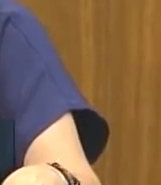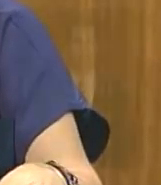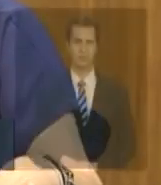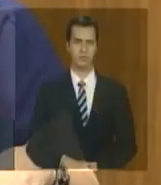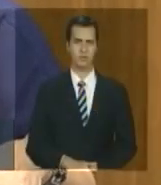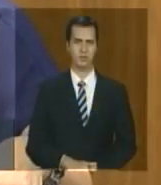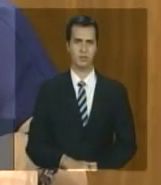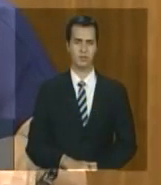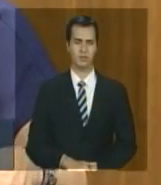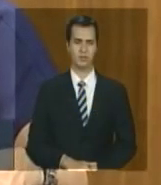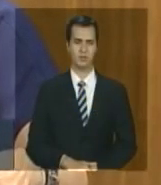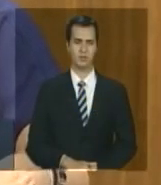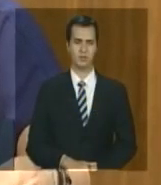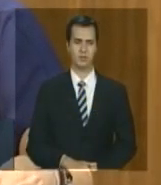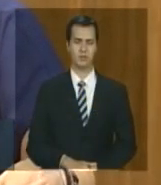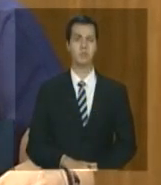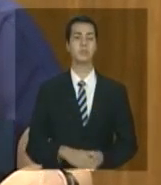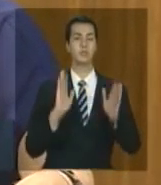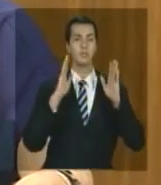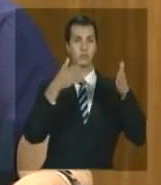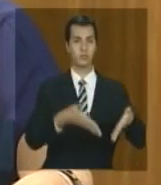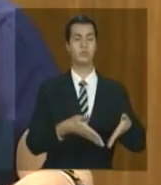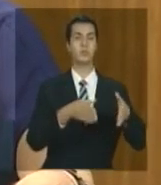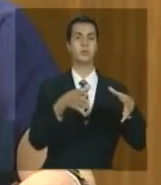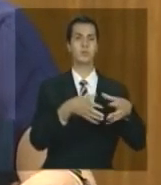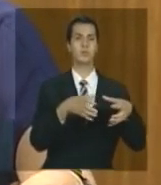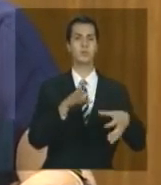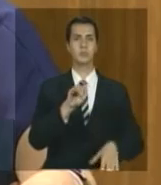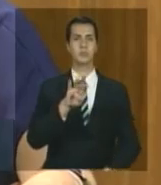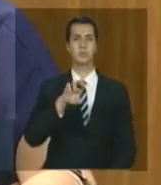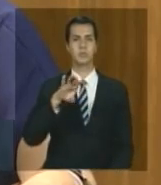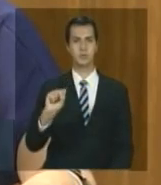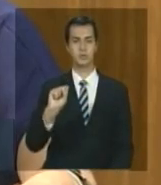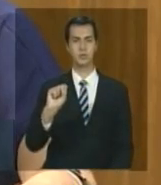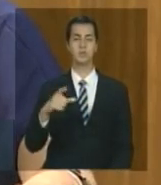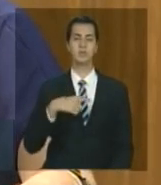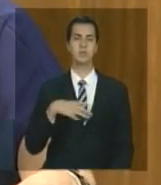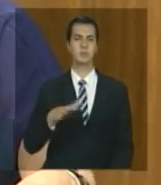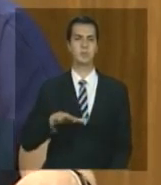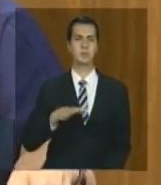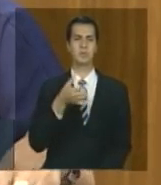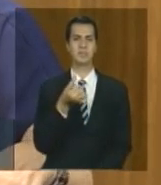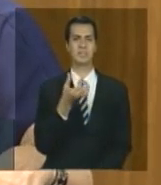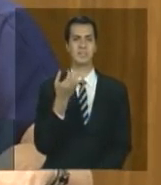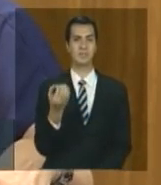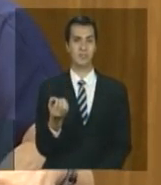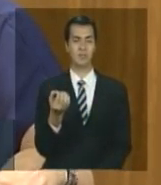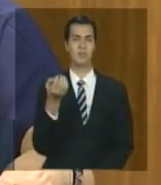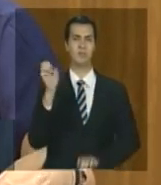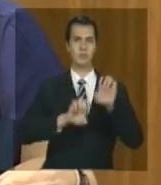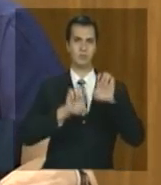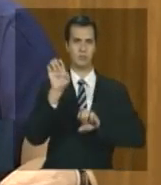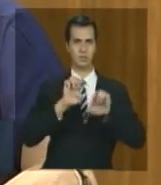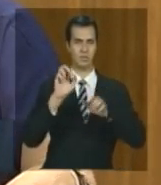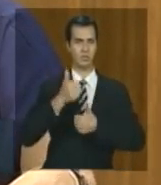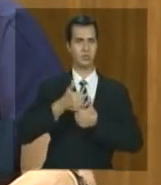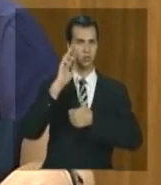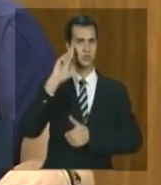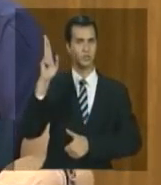Para o foro do BRICS, nós já temos a confirmação de cerca de 60 empresários. Esses empresários todos